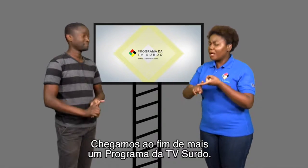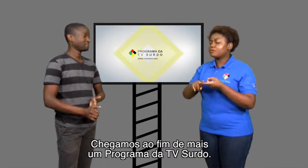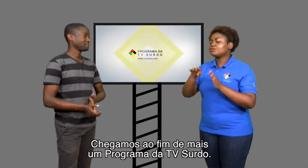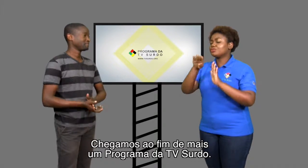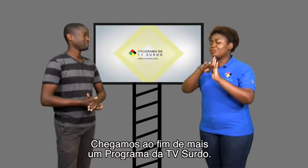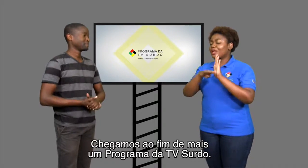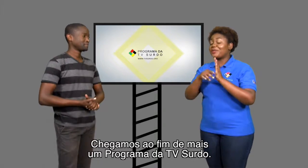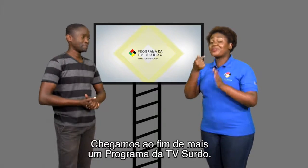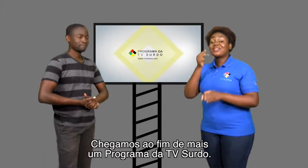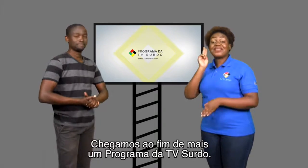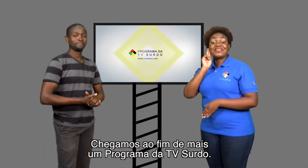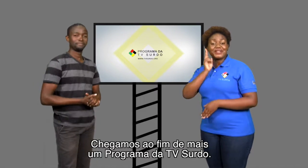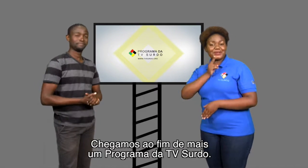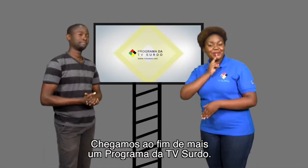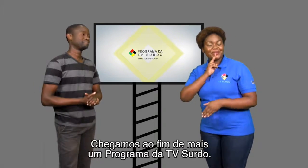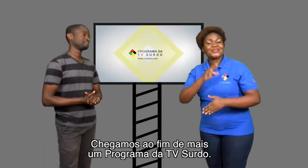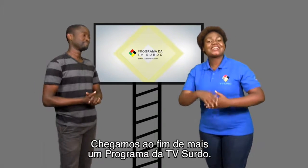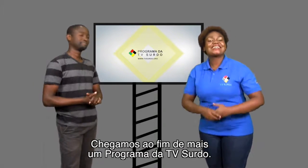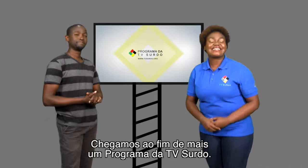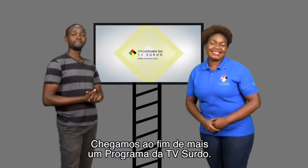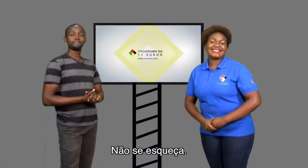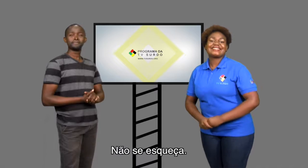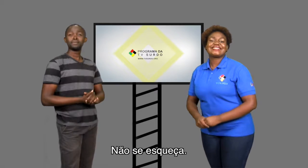programa da TV Sur do